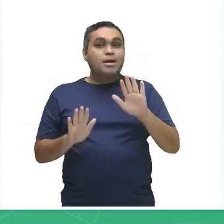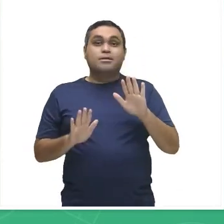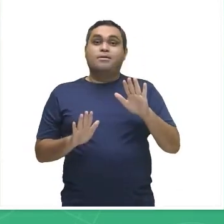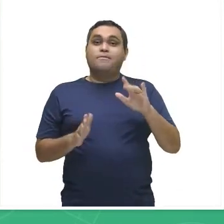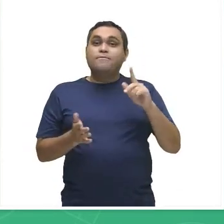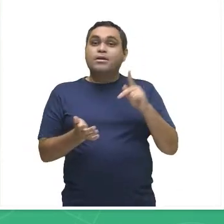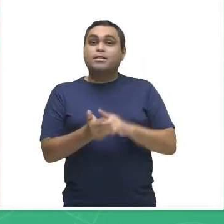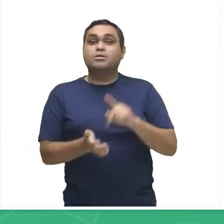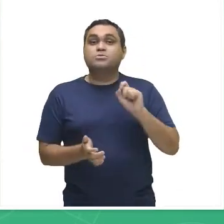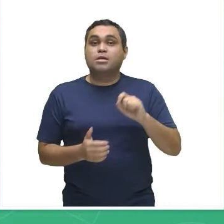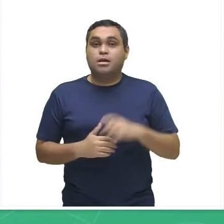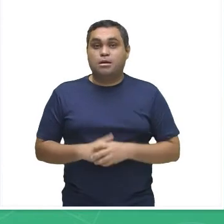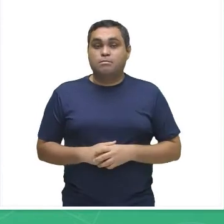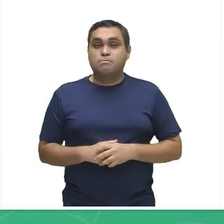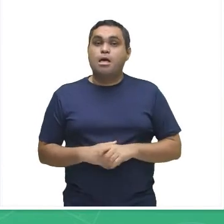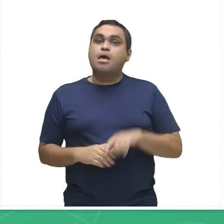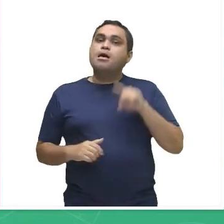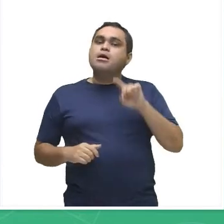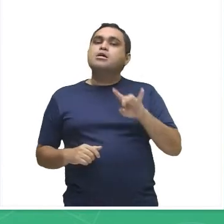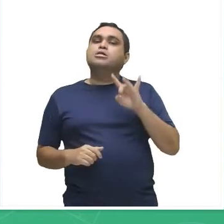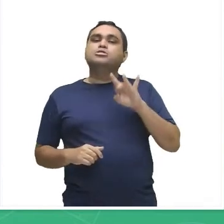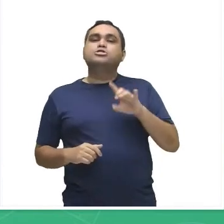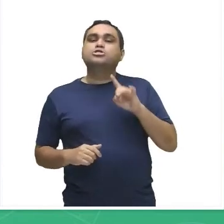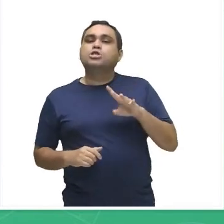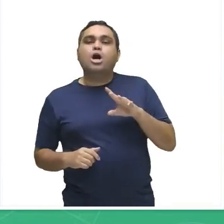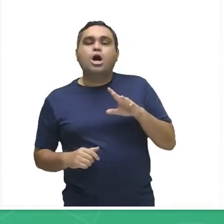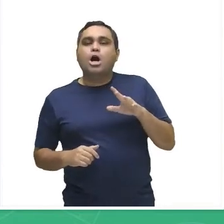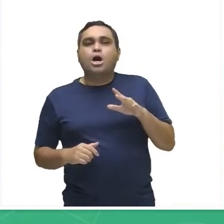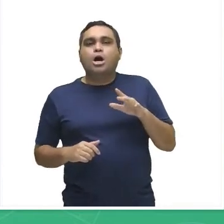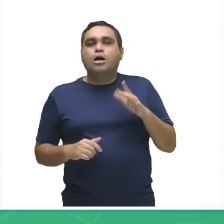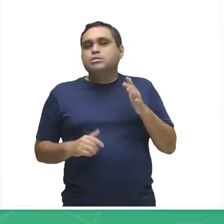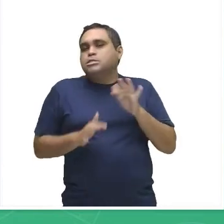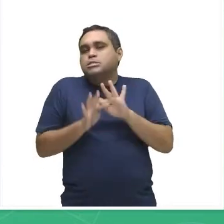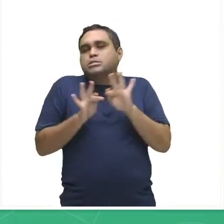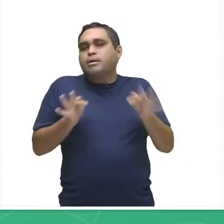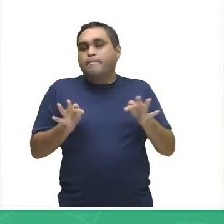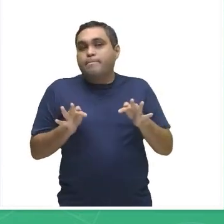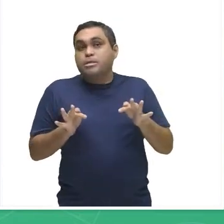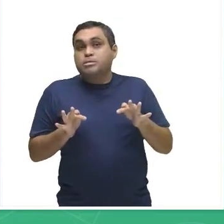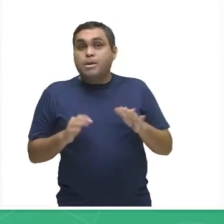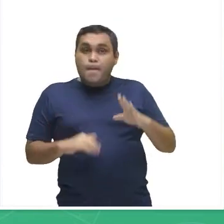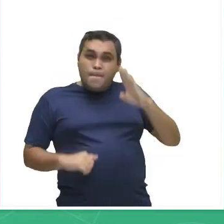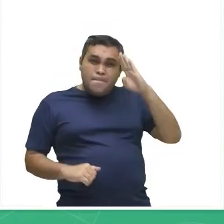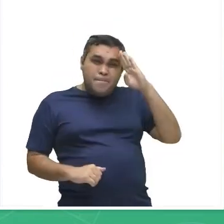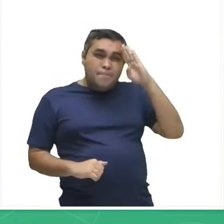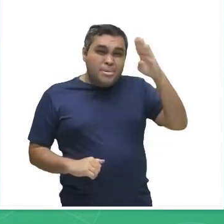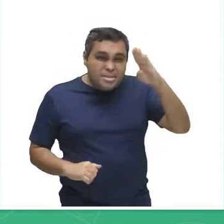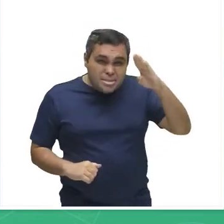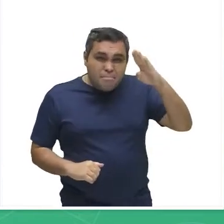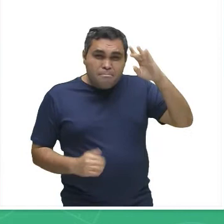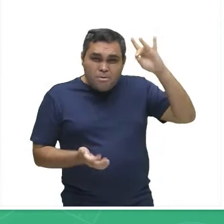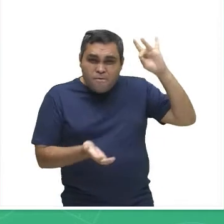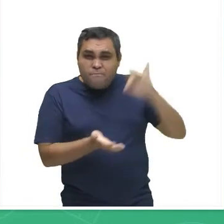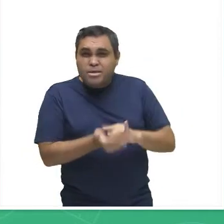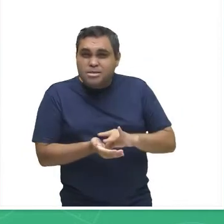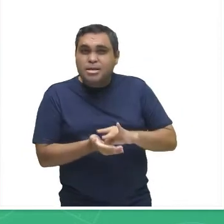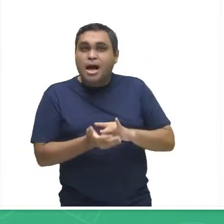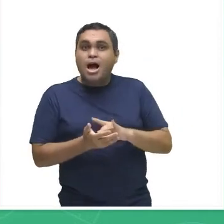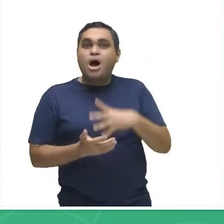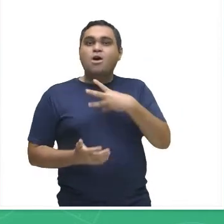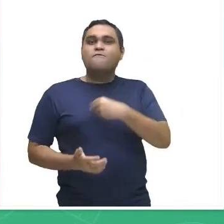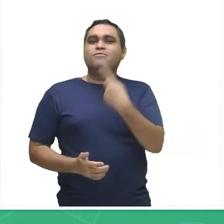se tornando um coadjuvante, porque quem vai roubar a cena é o filho do Filipe, que,